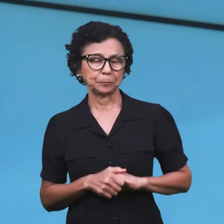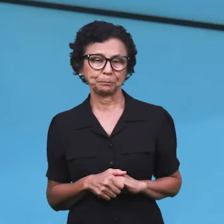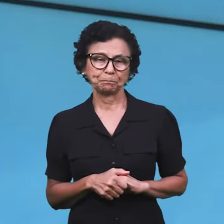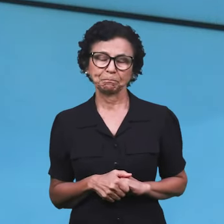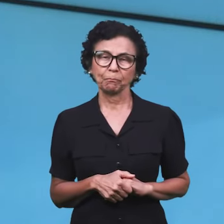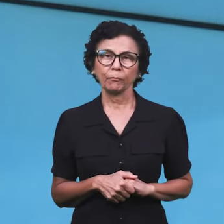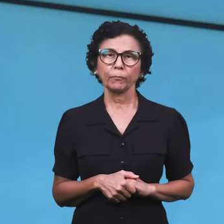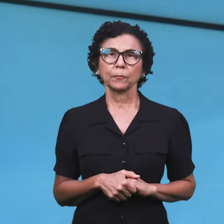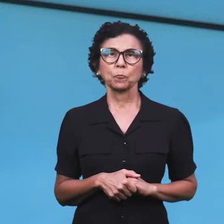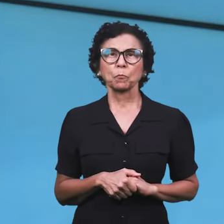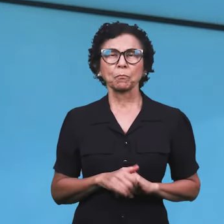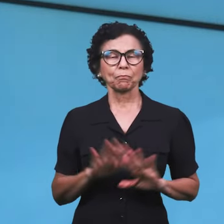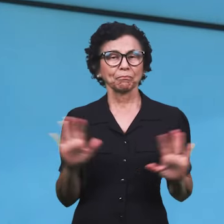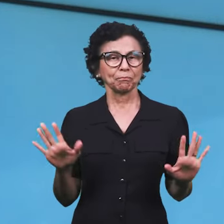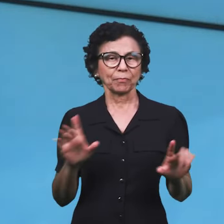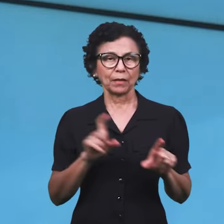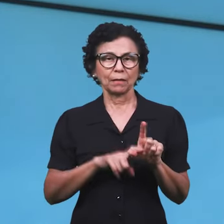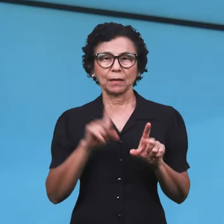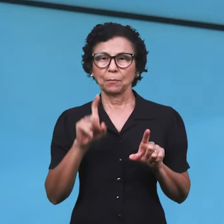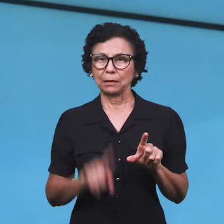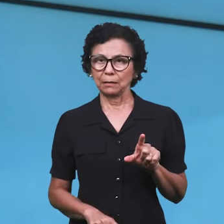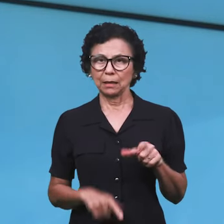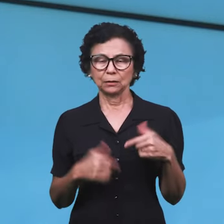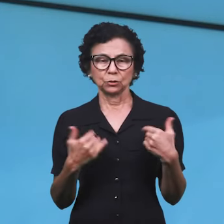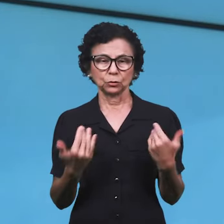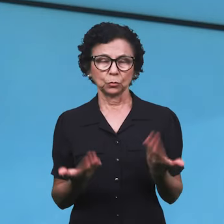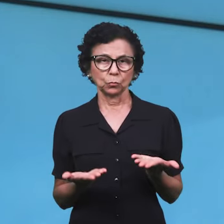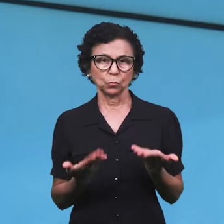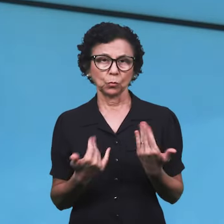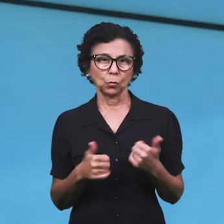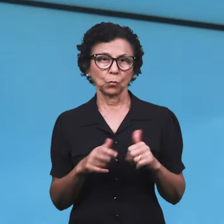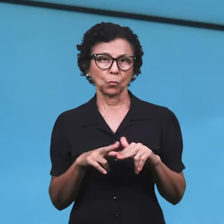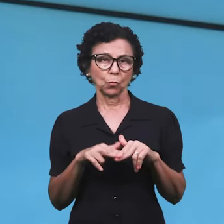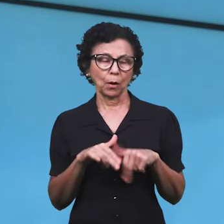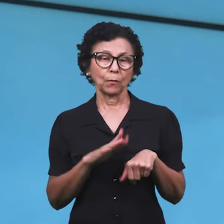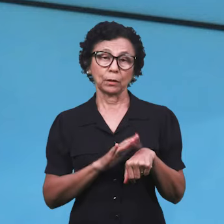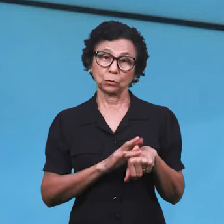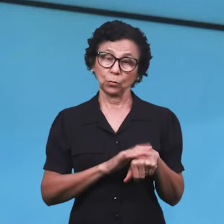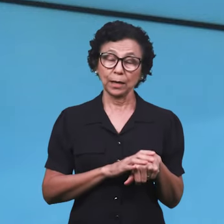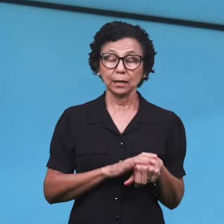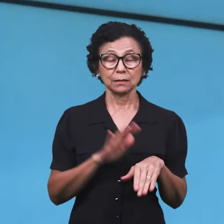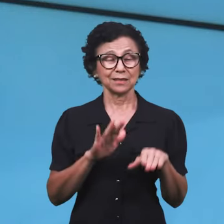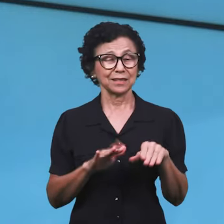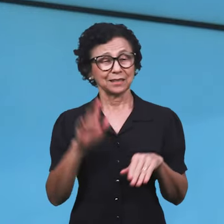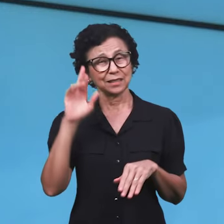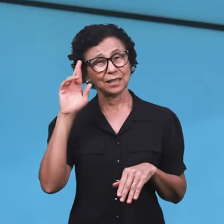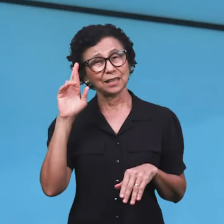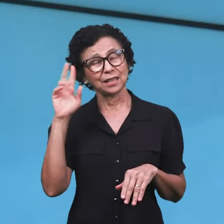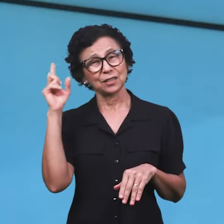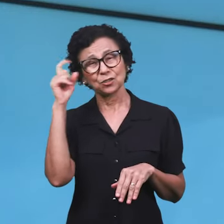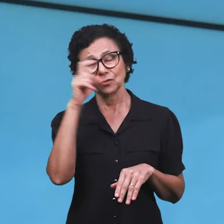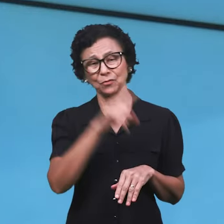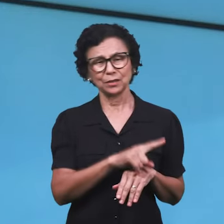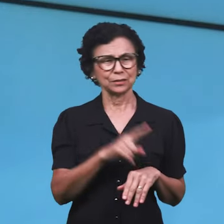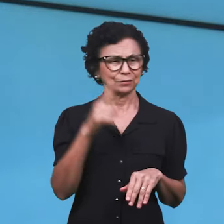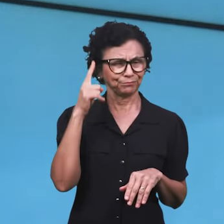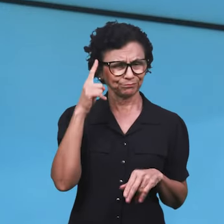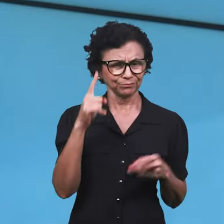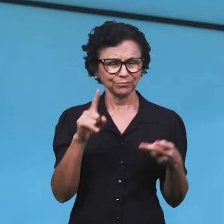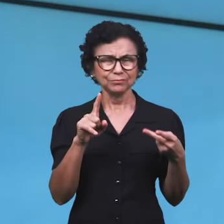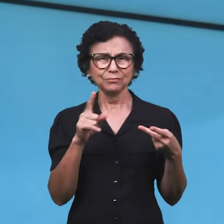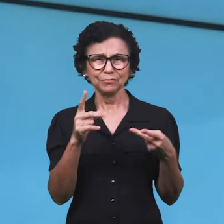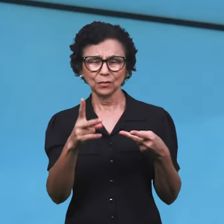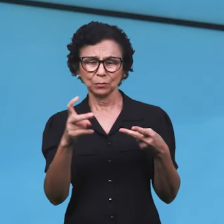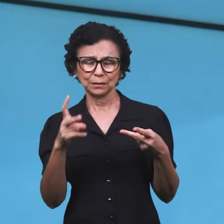de qual é a doença respiratória, que às vezes os pais não sabem diferenciar, eles têm que estar atentos aos sinais de